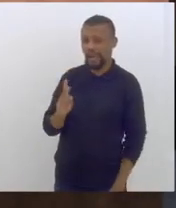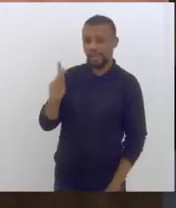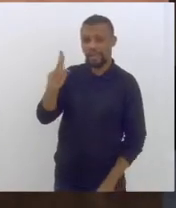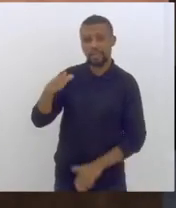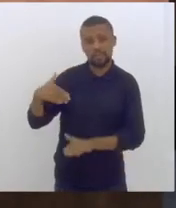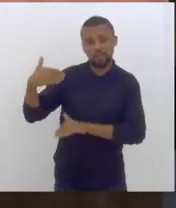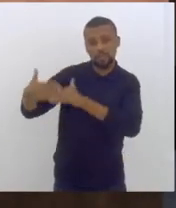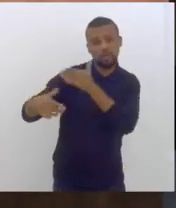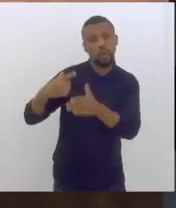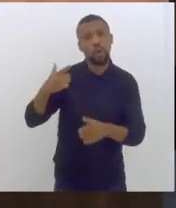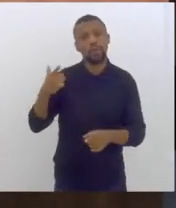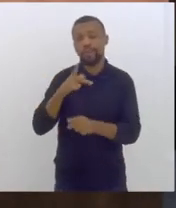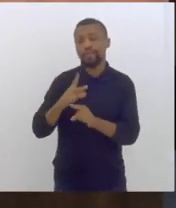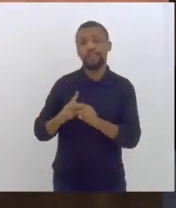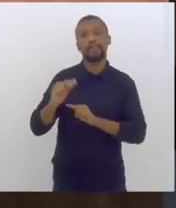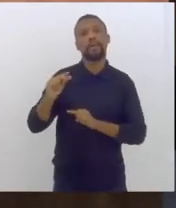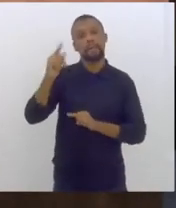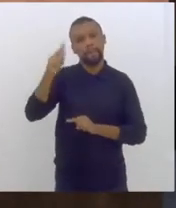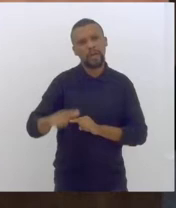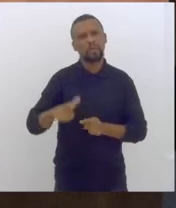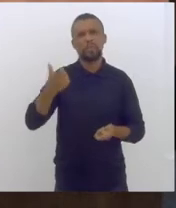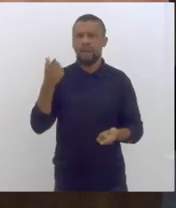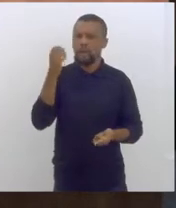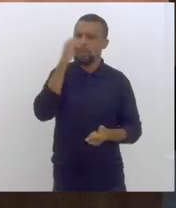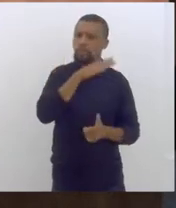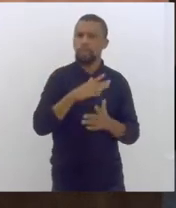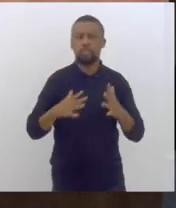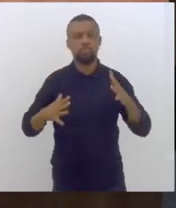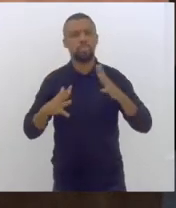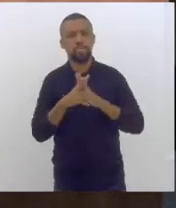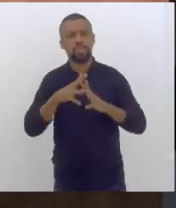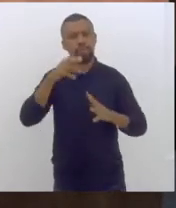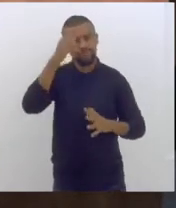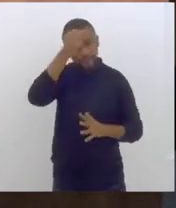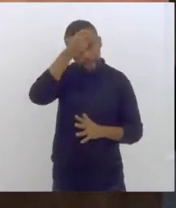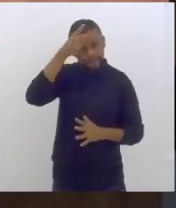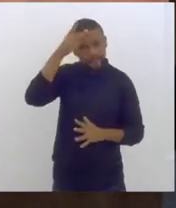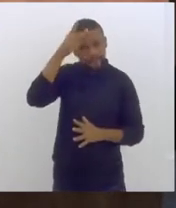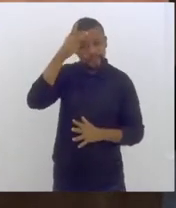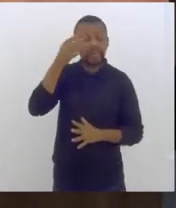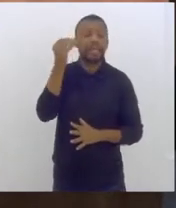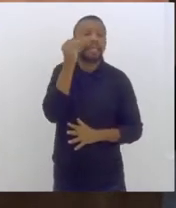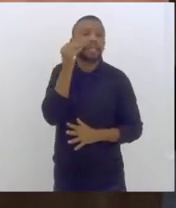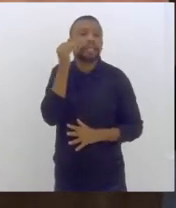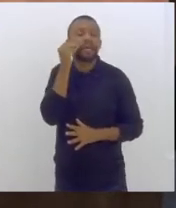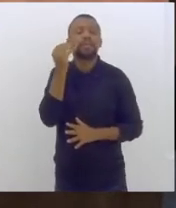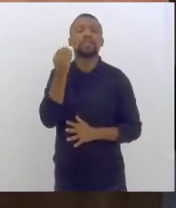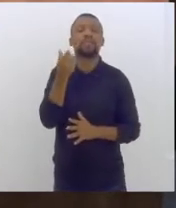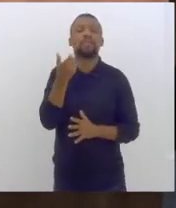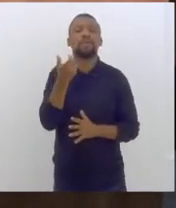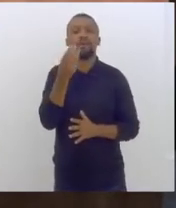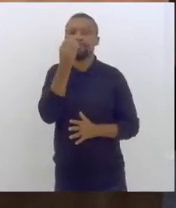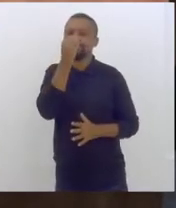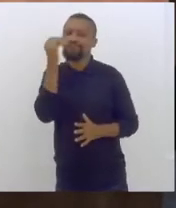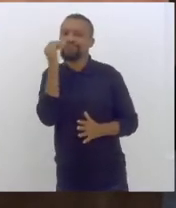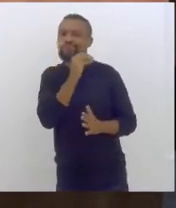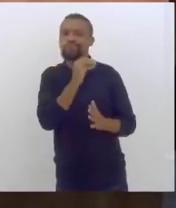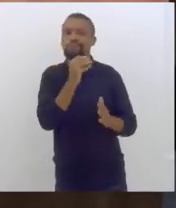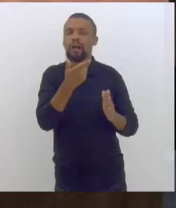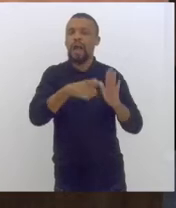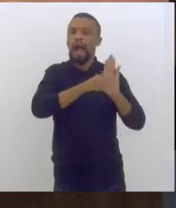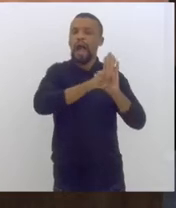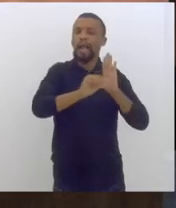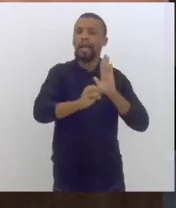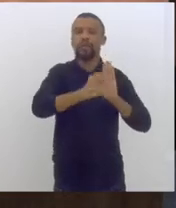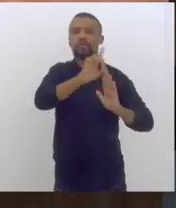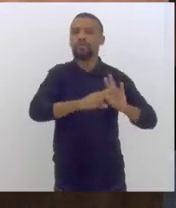mais um autoritarismo de prefeito que tentam passar por cima da Lei e